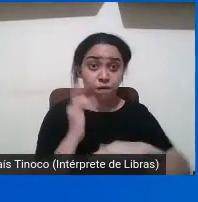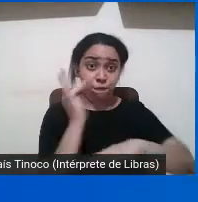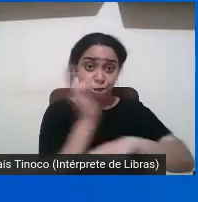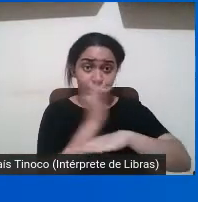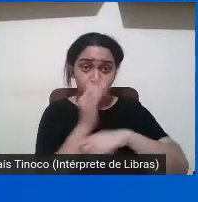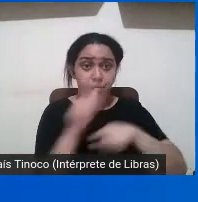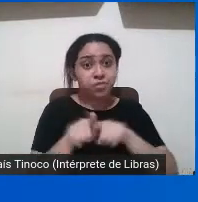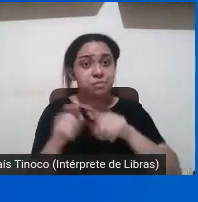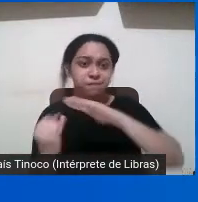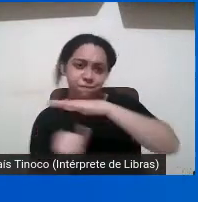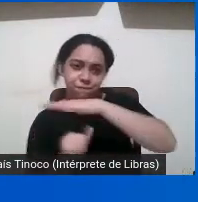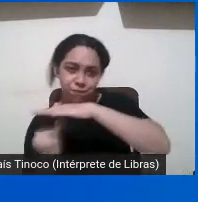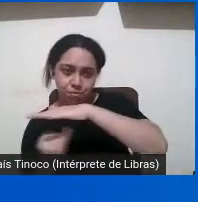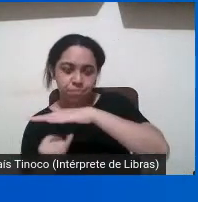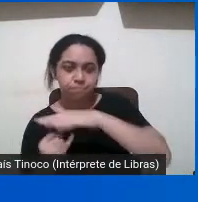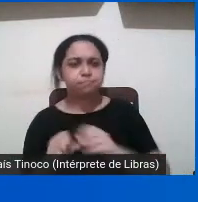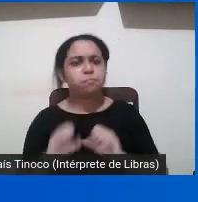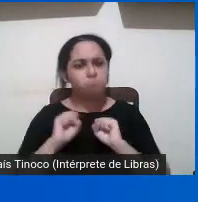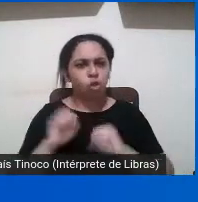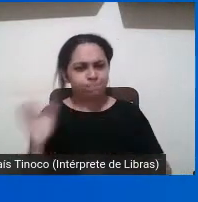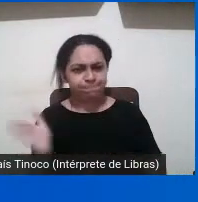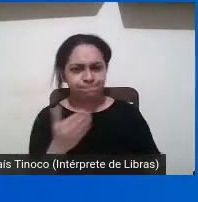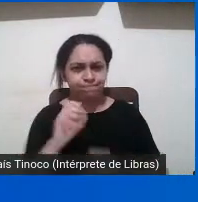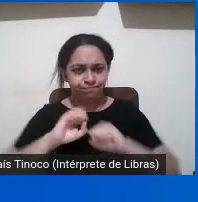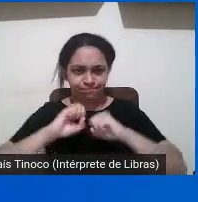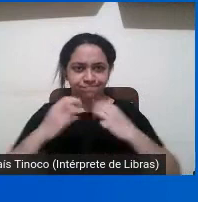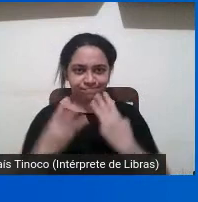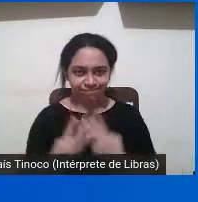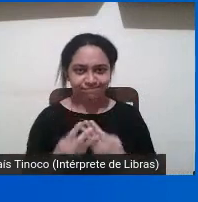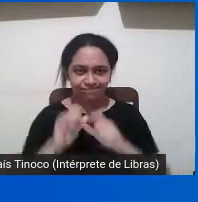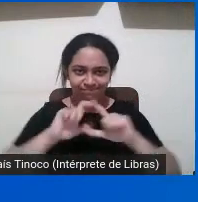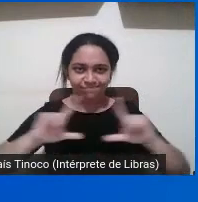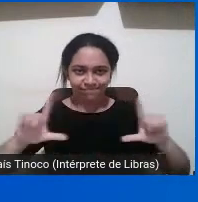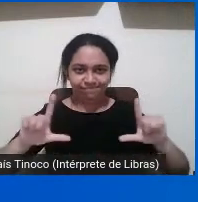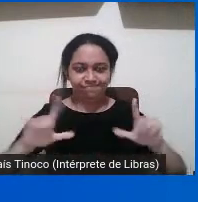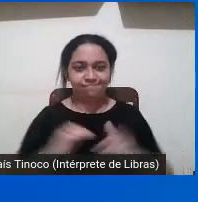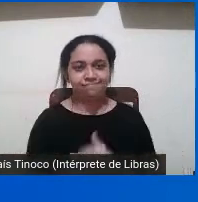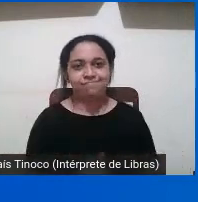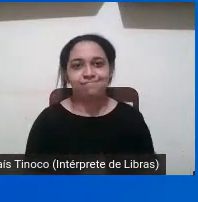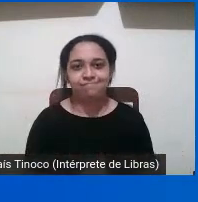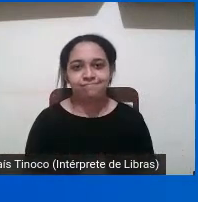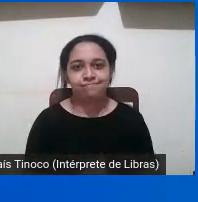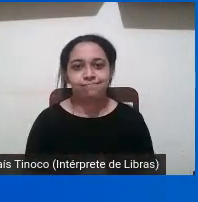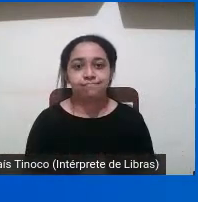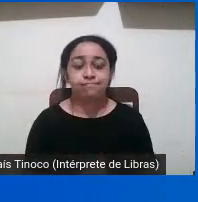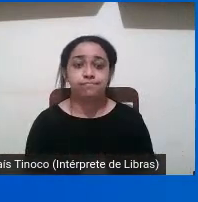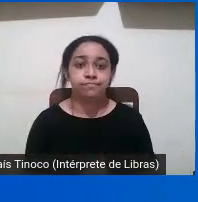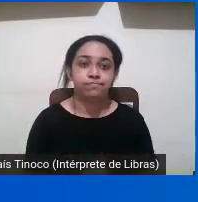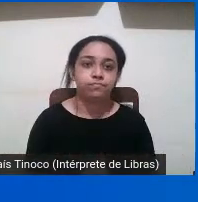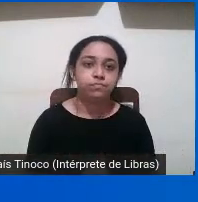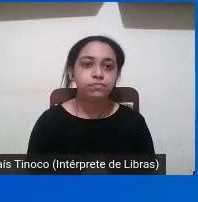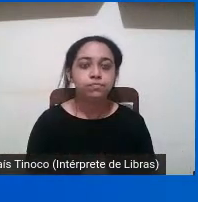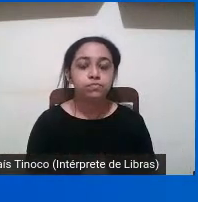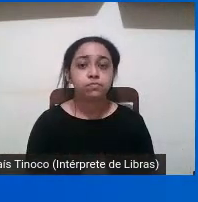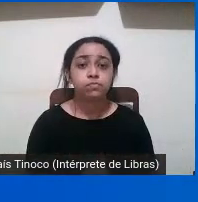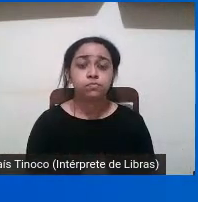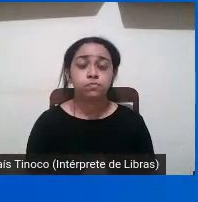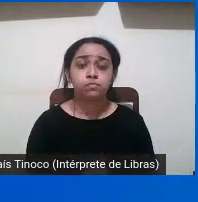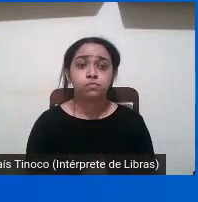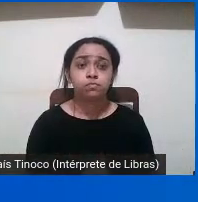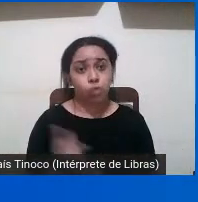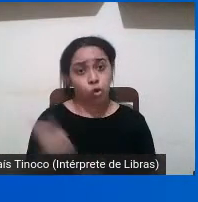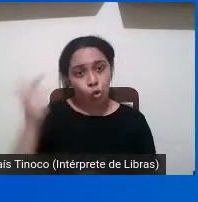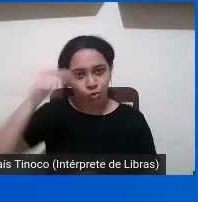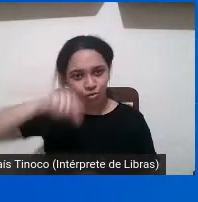pode ser o próximo slide por favor Taís então ainda seguindo raciocínio